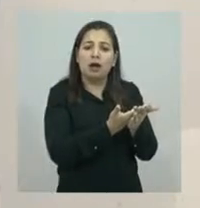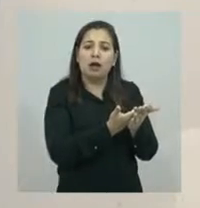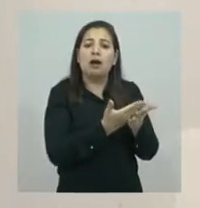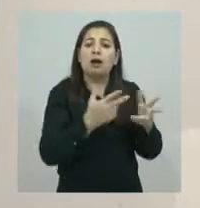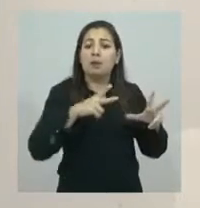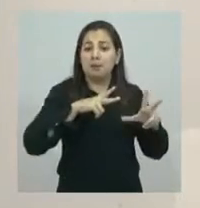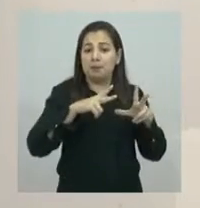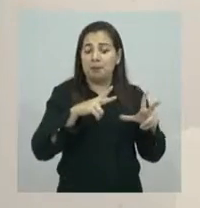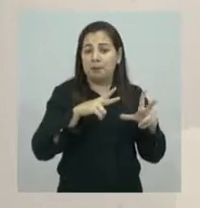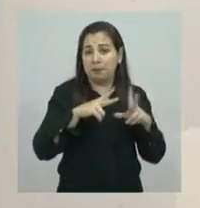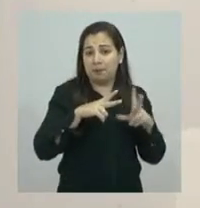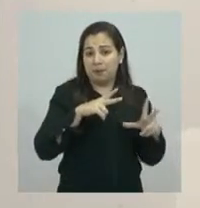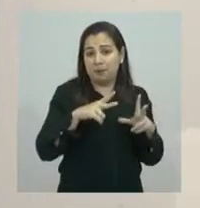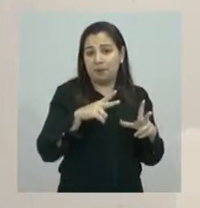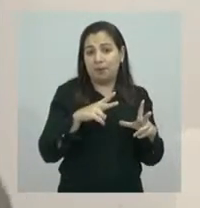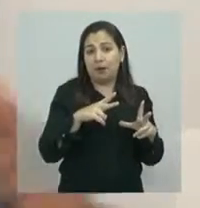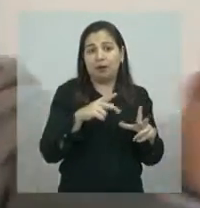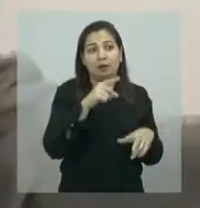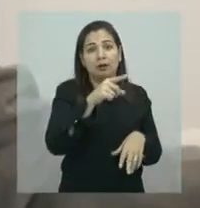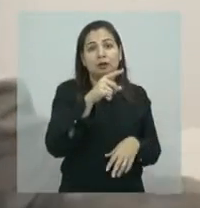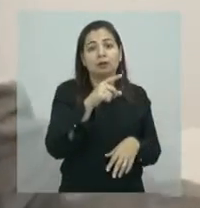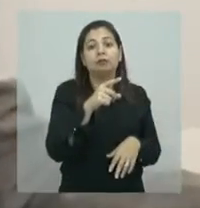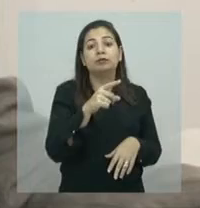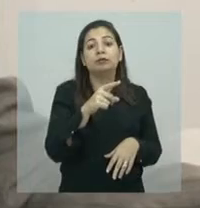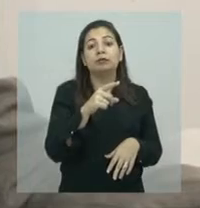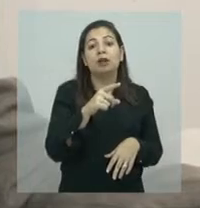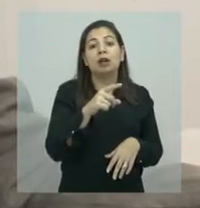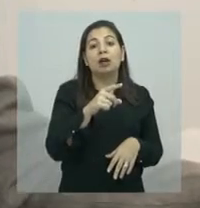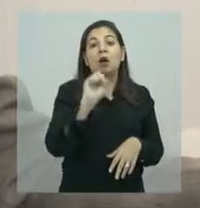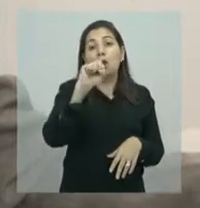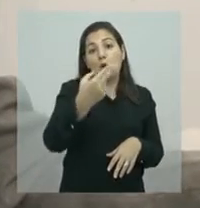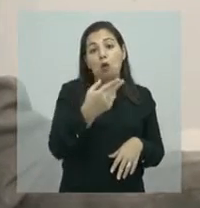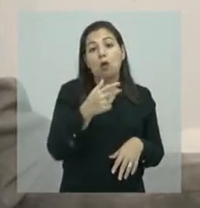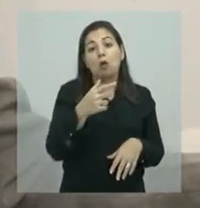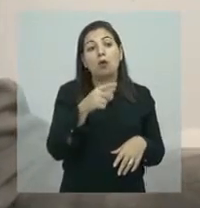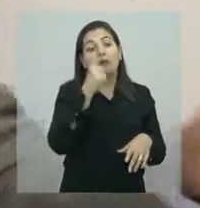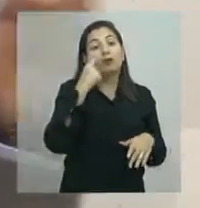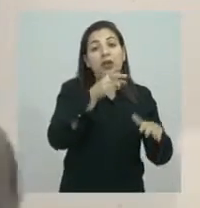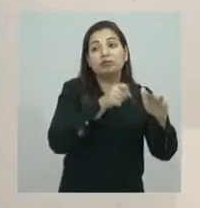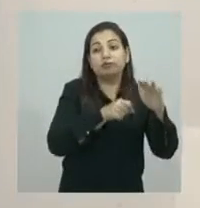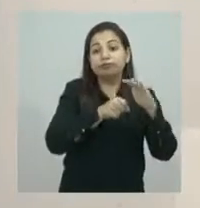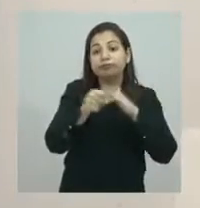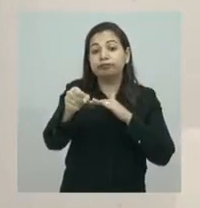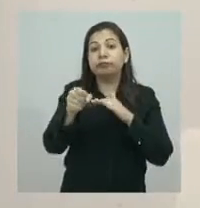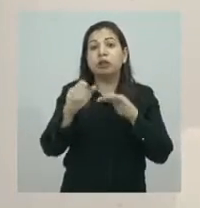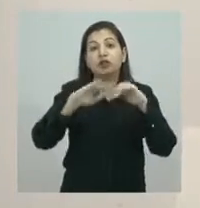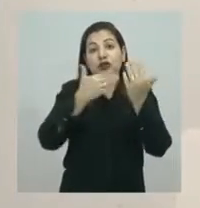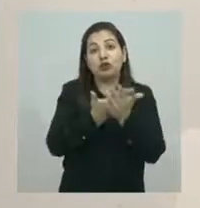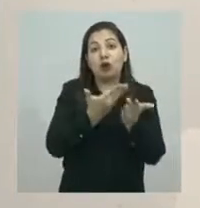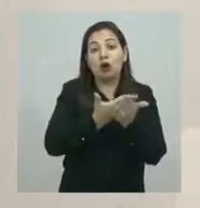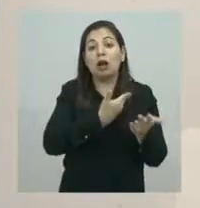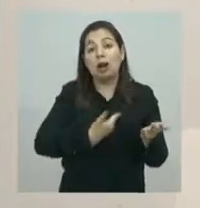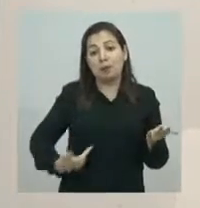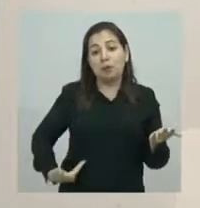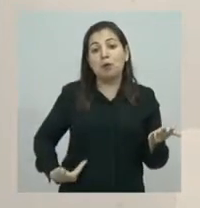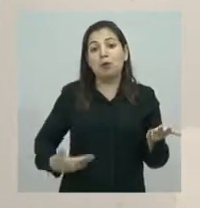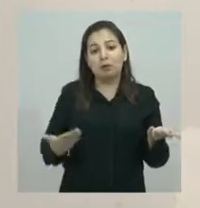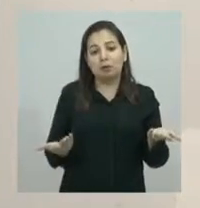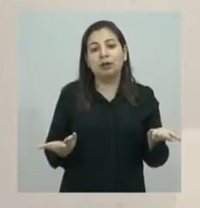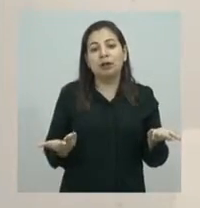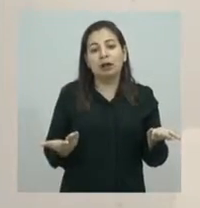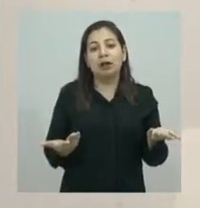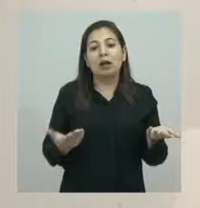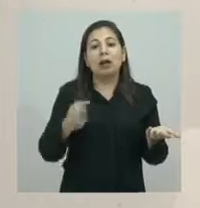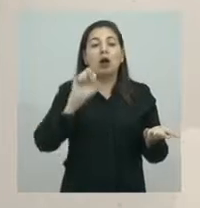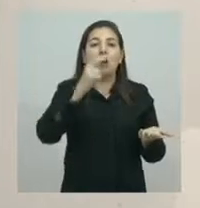na universidade particular. No entanto, você está tomando a vaga de quem precisa numa escola pública. Então, a cota ela serve para reparar